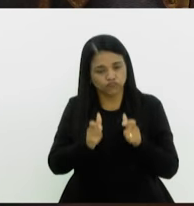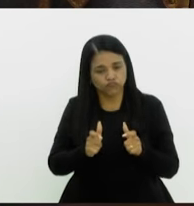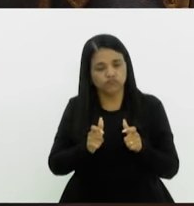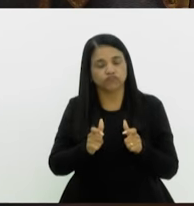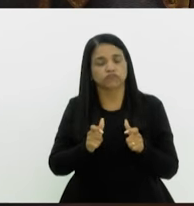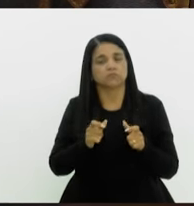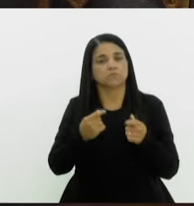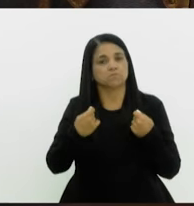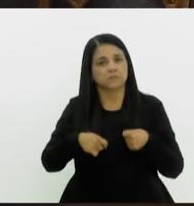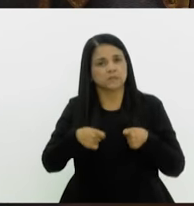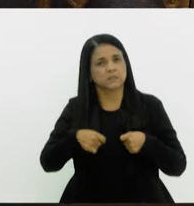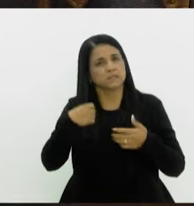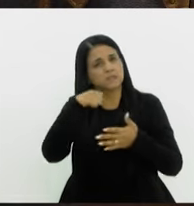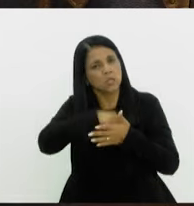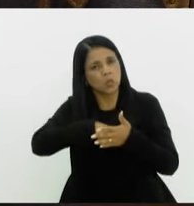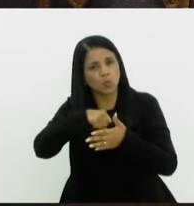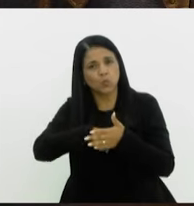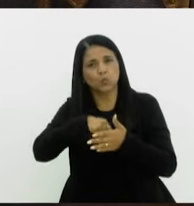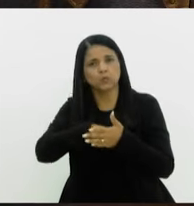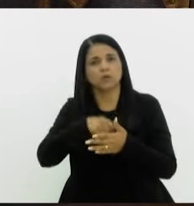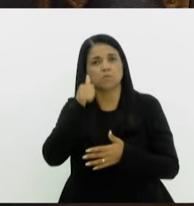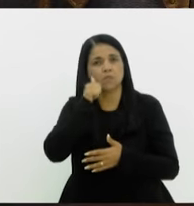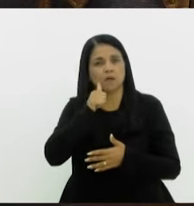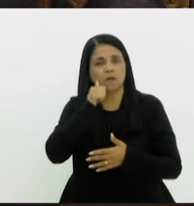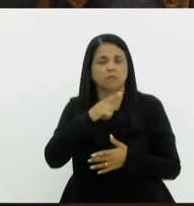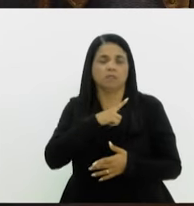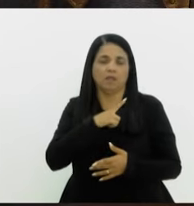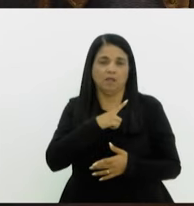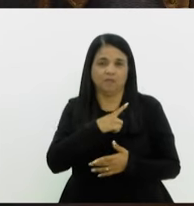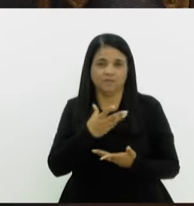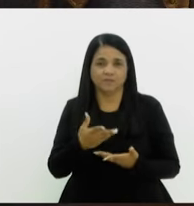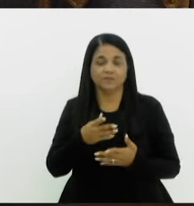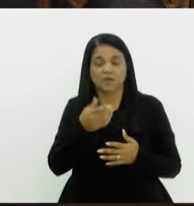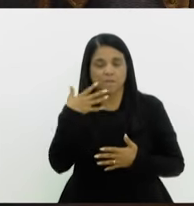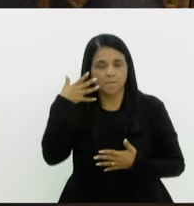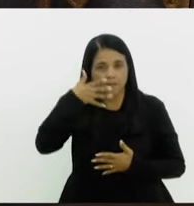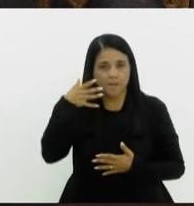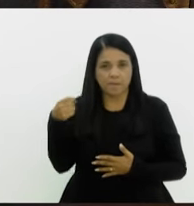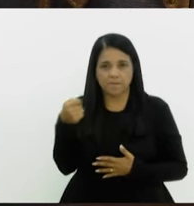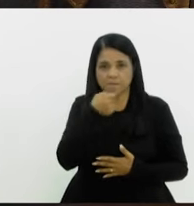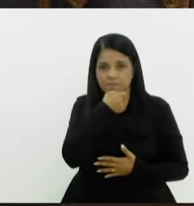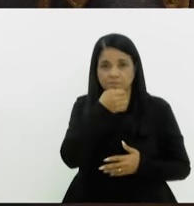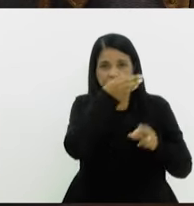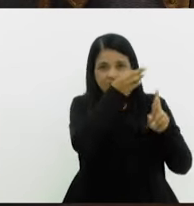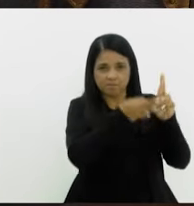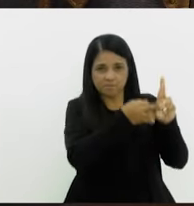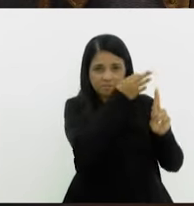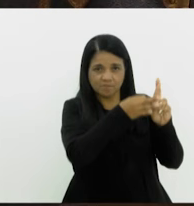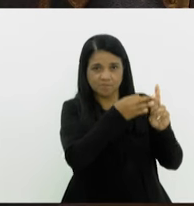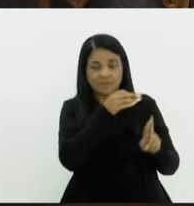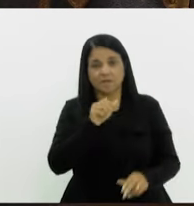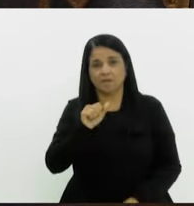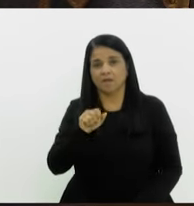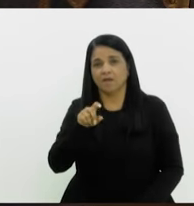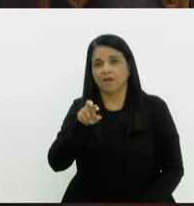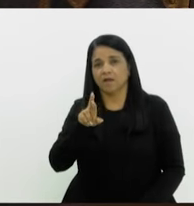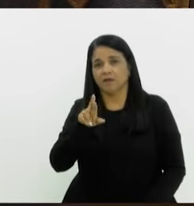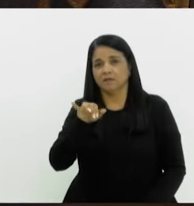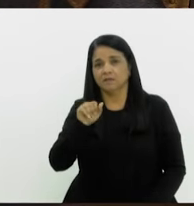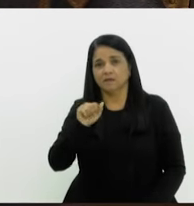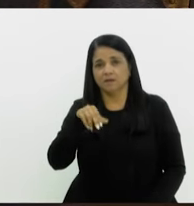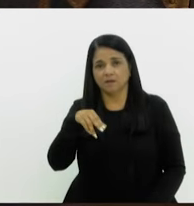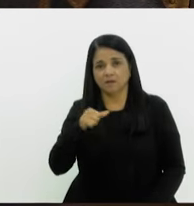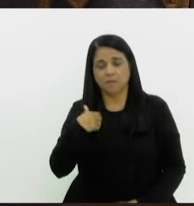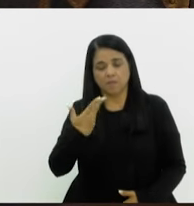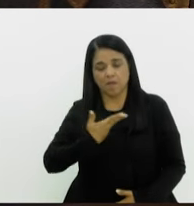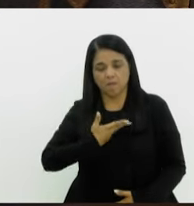merecem e lutam tanto para ter vou passar a palavra aqui pra desembargadora Adriana que é minha amiga de tribunal